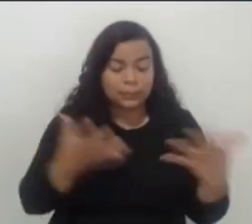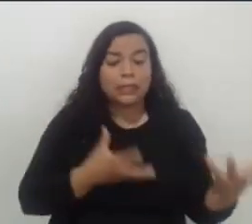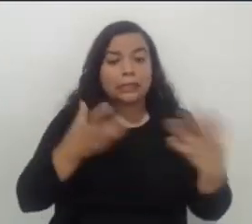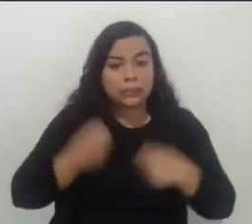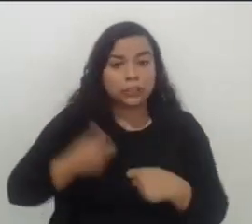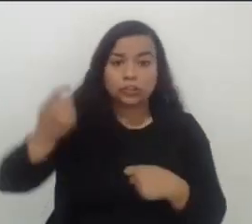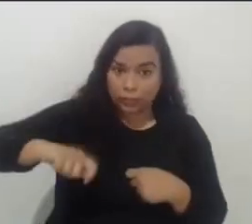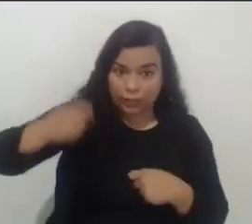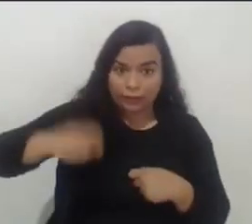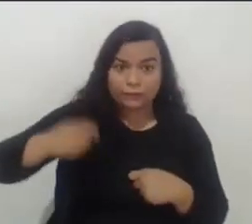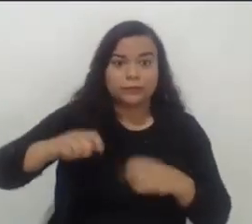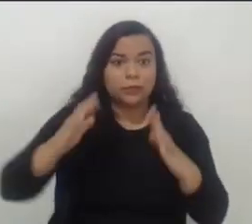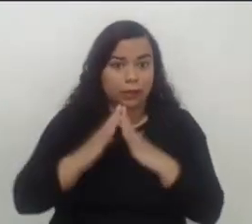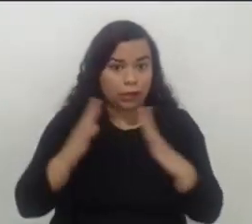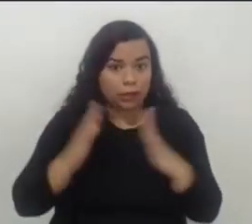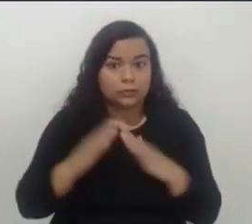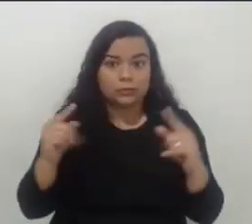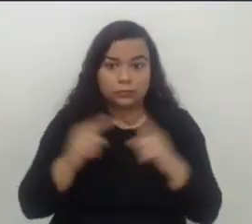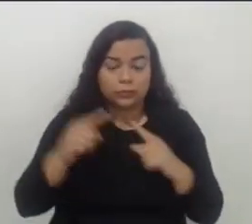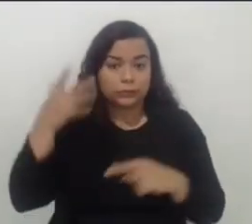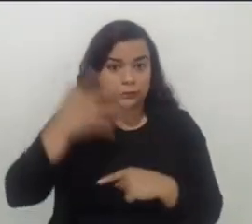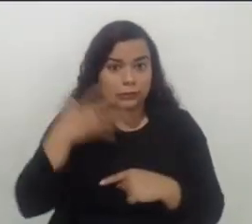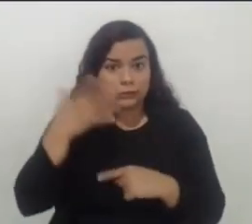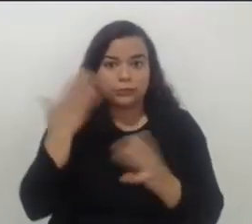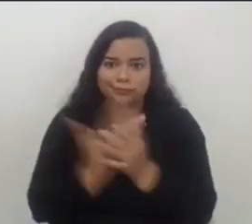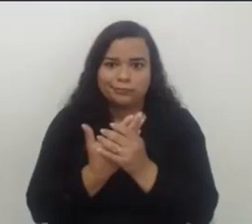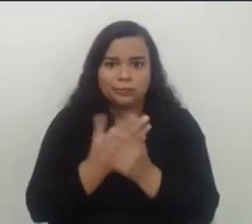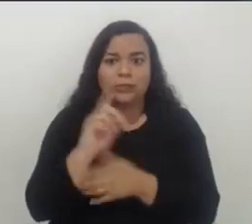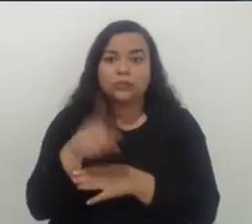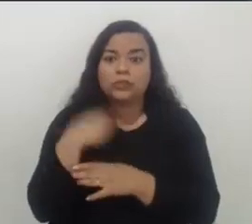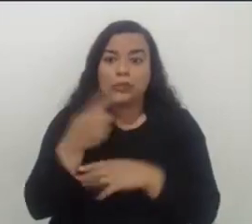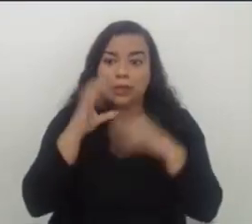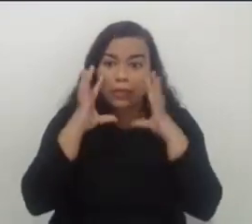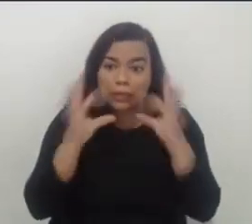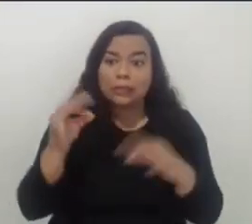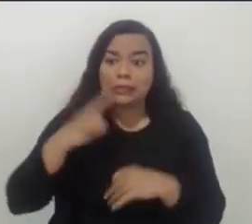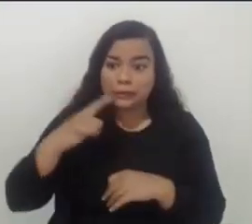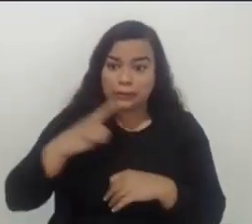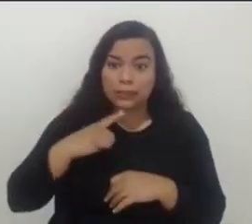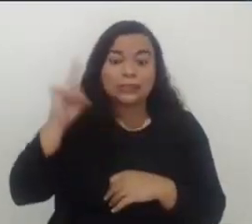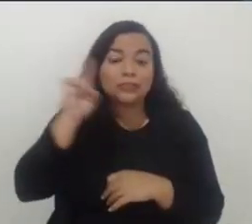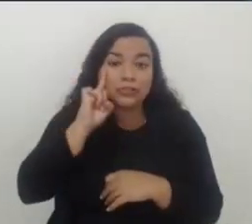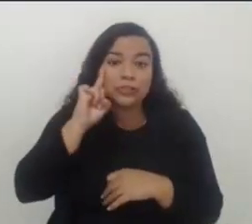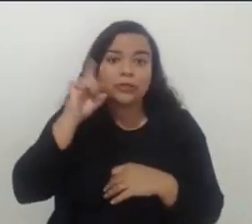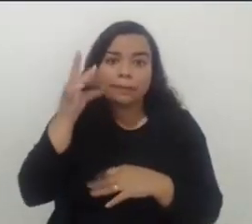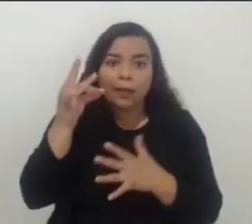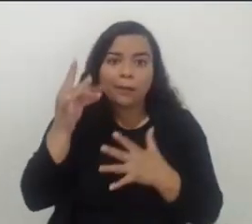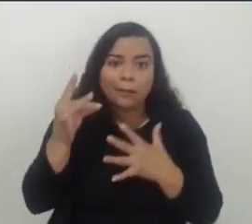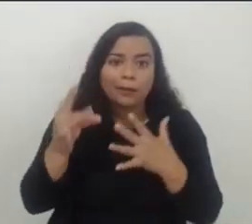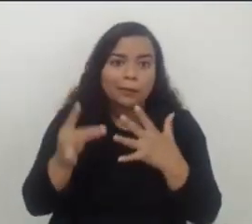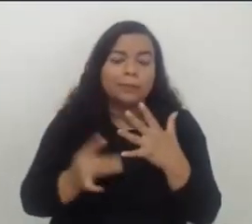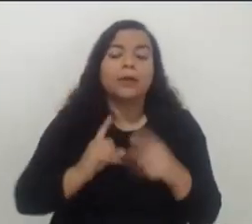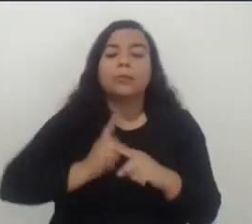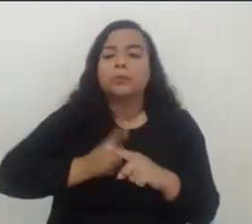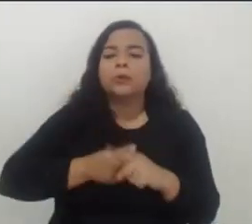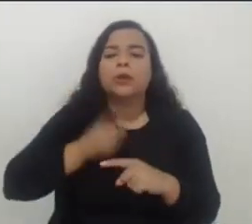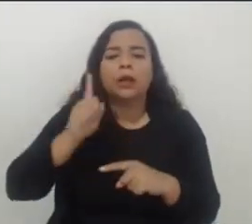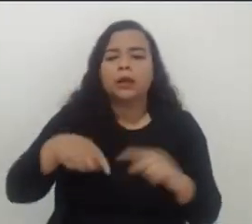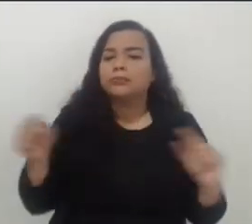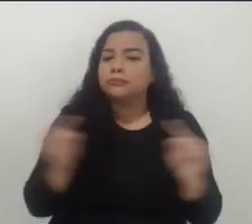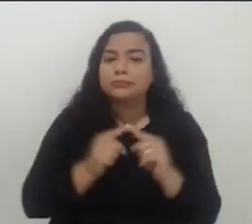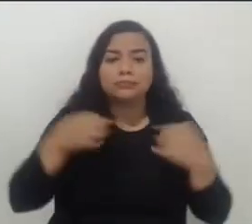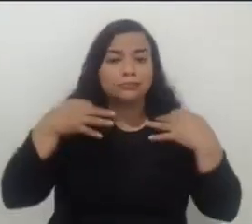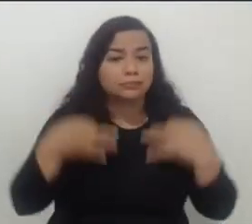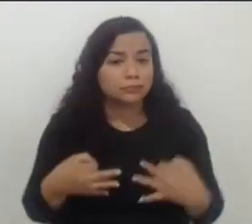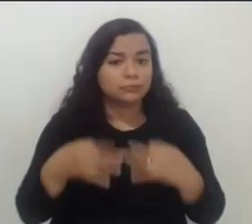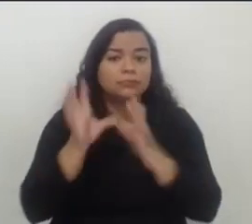cessão. Veja que a gente está chamando a atenção essas datas porque é exatamente o teor, o